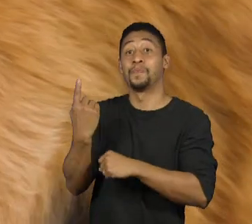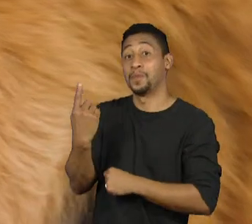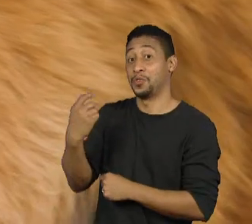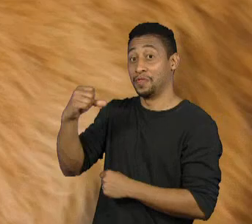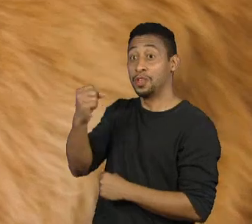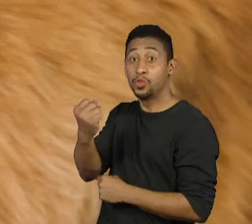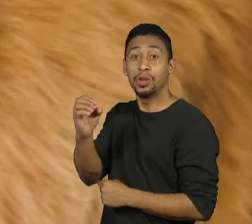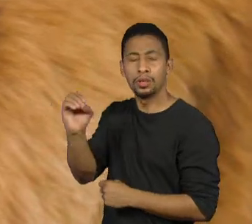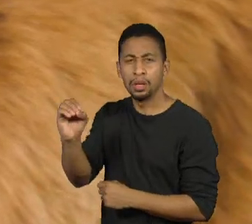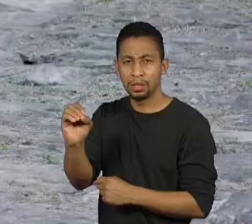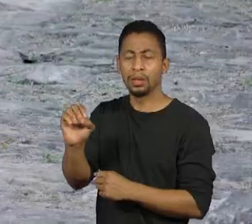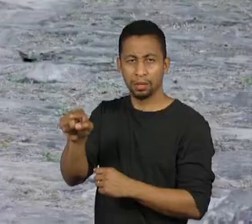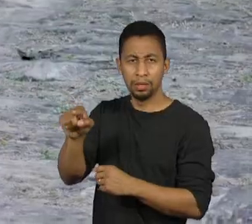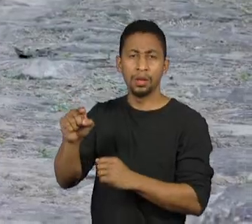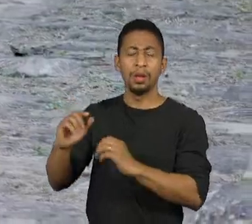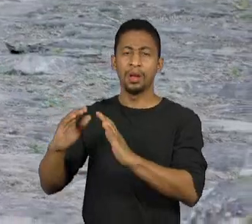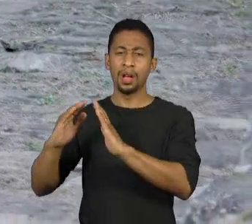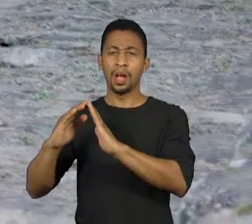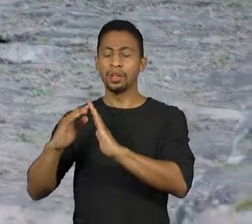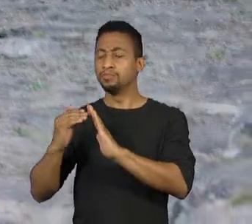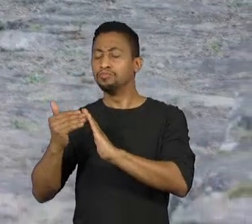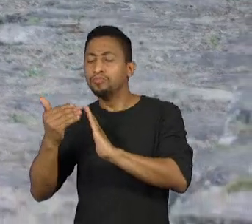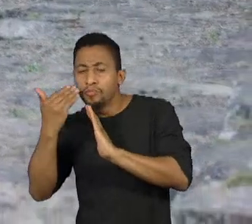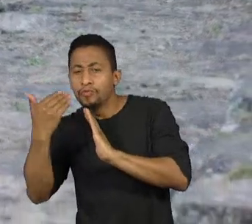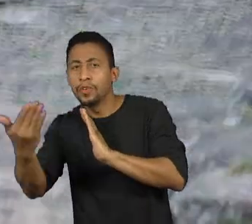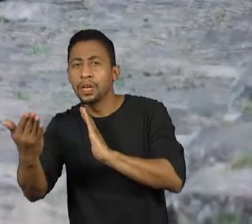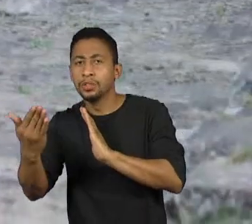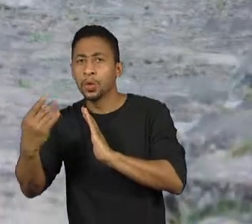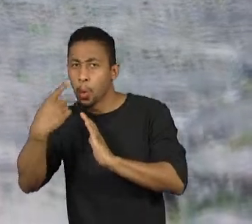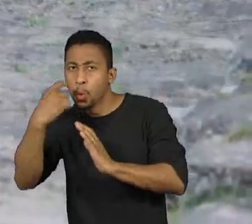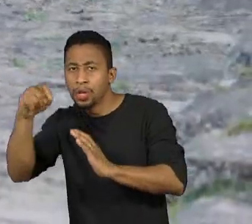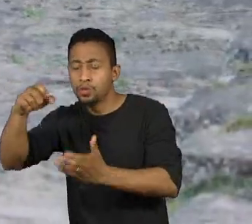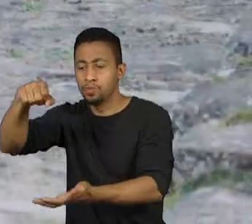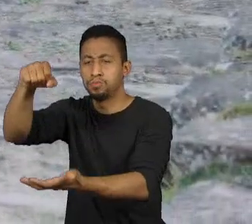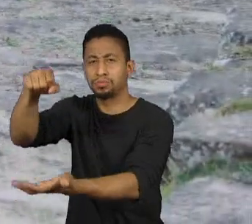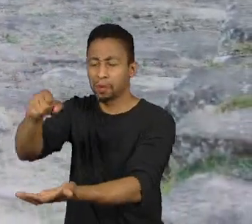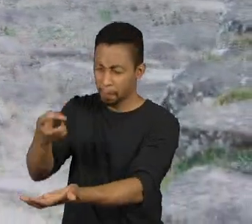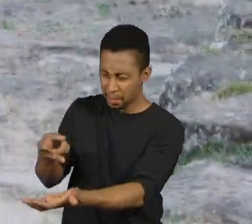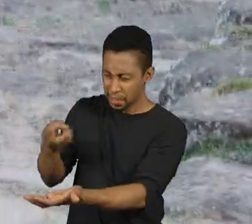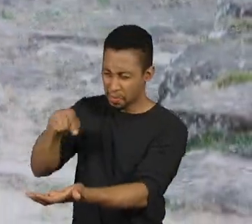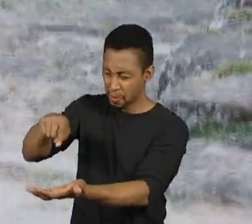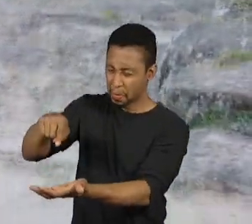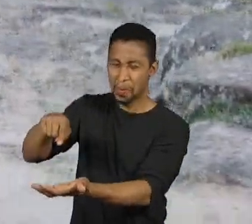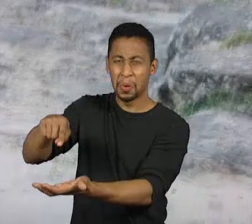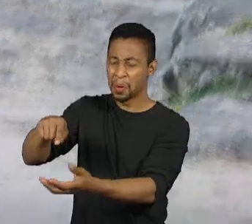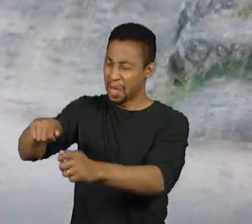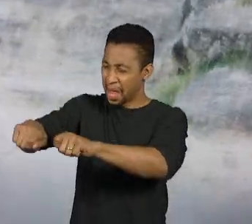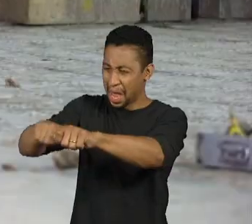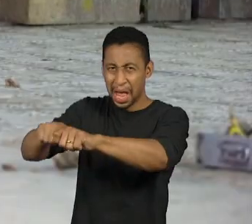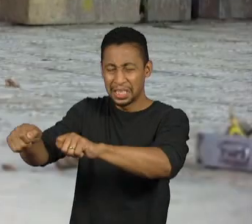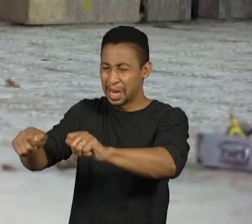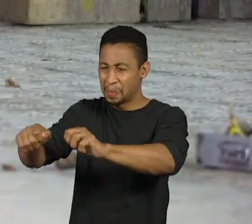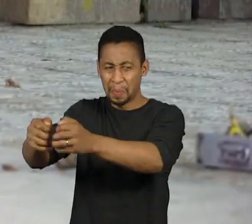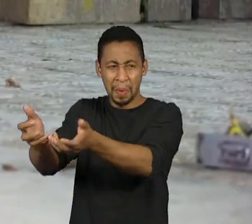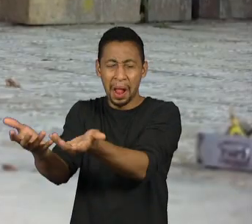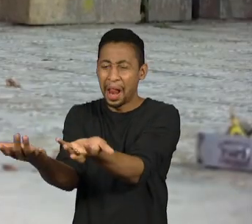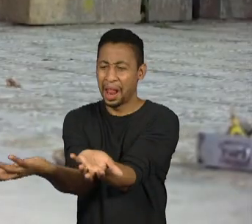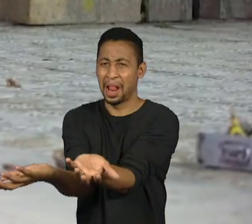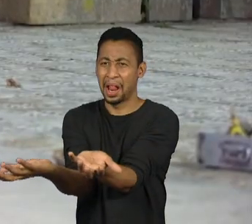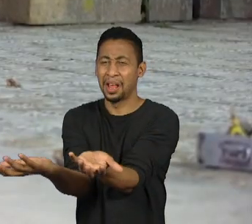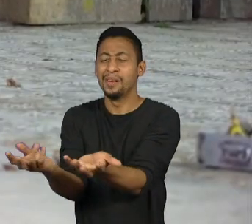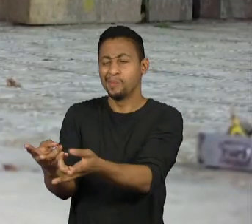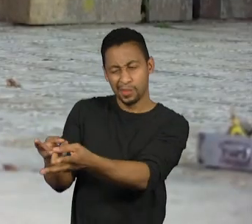sendo reviradas. E no Caraça não tem cachorro, né? É proibido o acesso de animal doméstico. E aos poucos o padre foi deixando